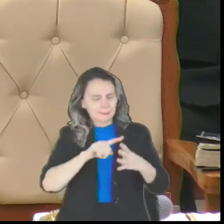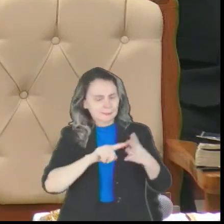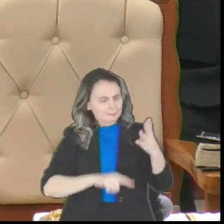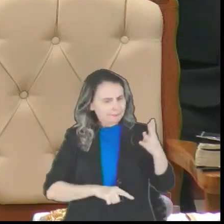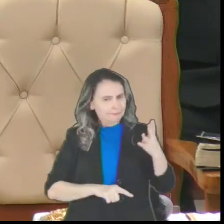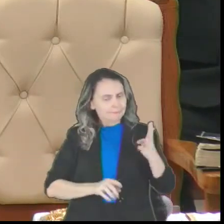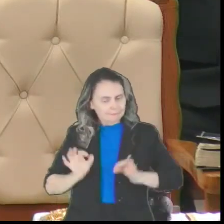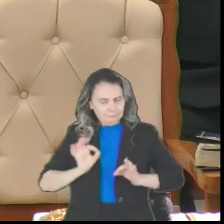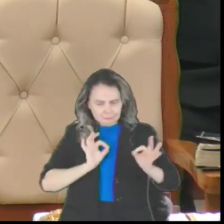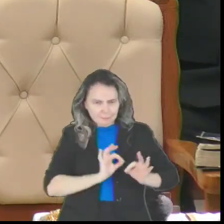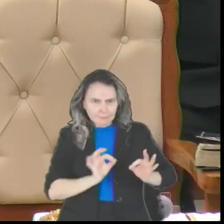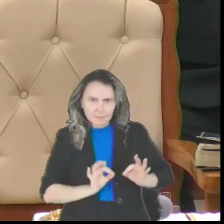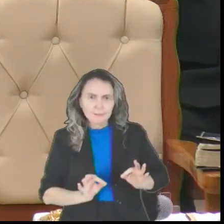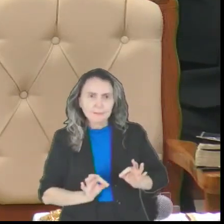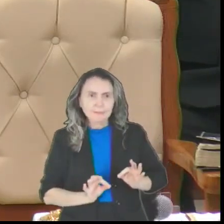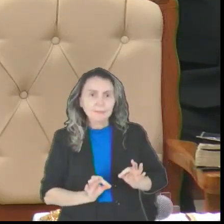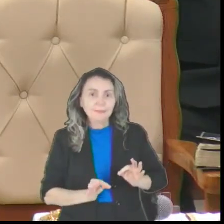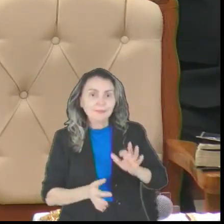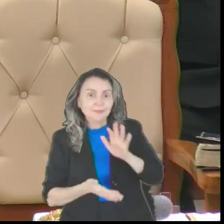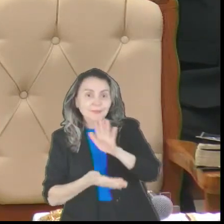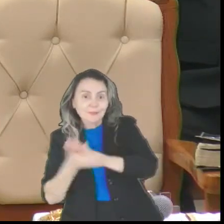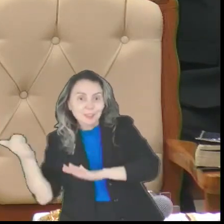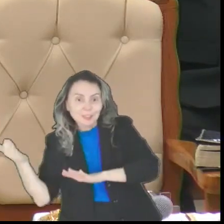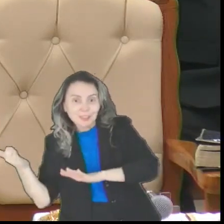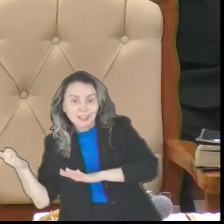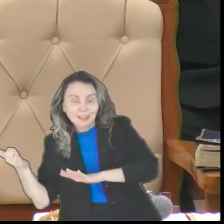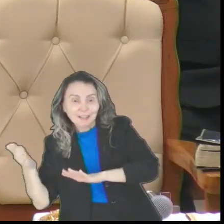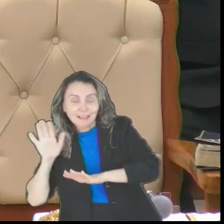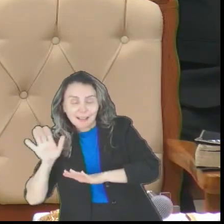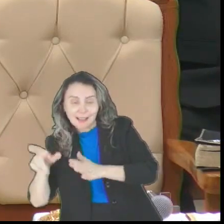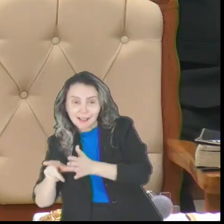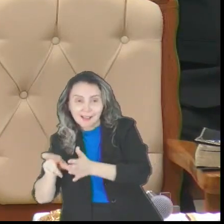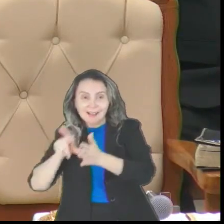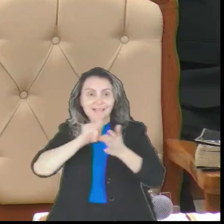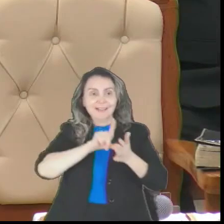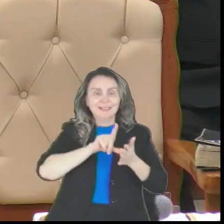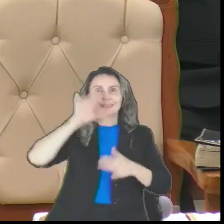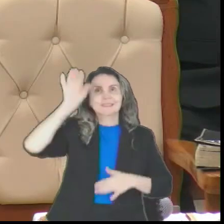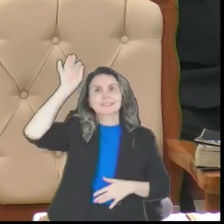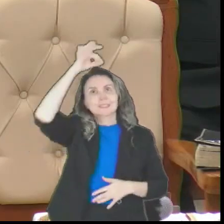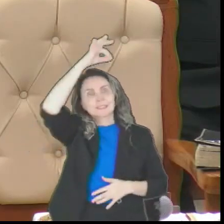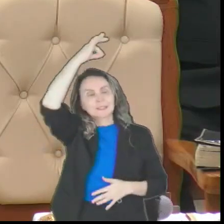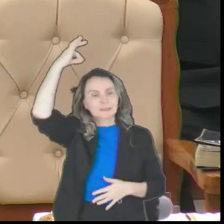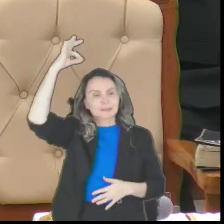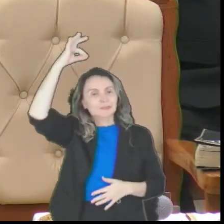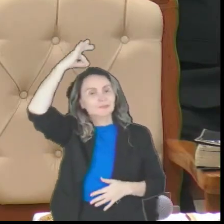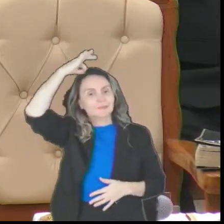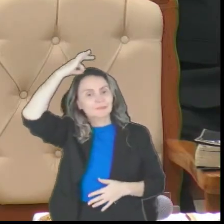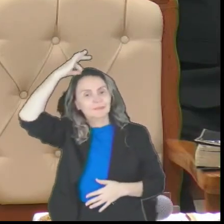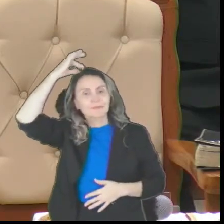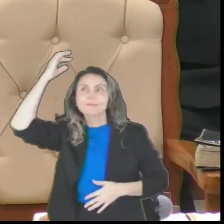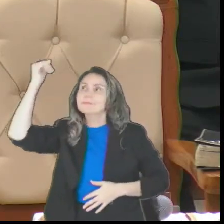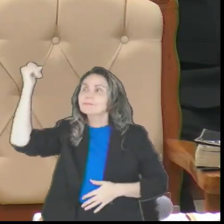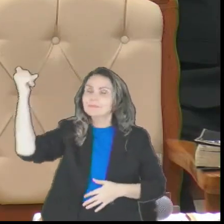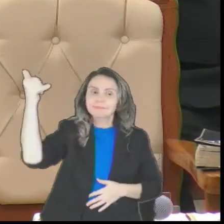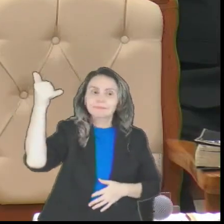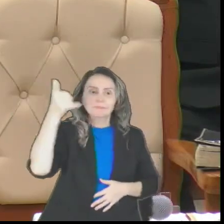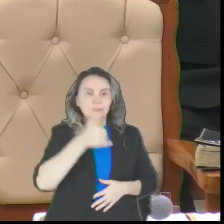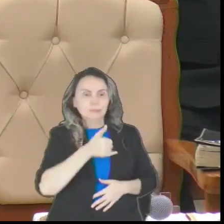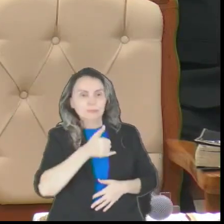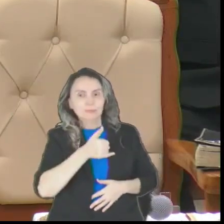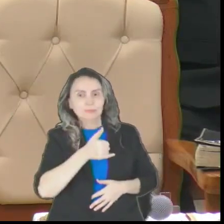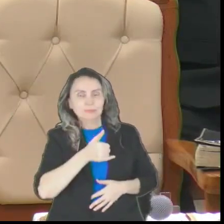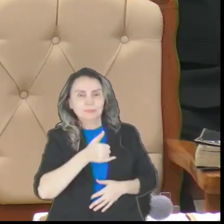ir para a Ásia, o Espírito se comunica com eles e